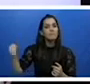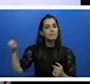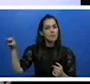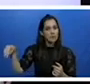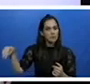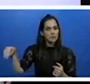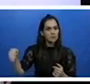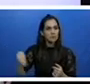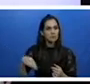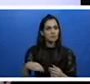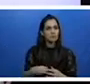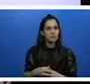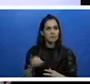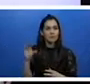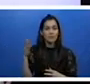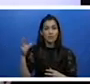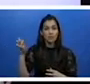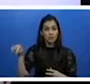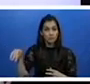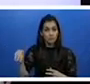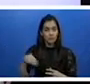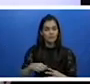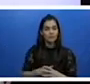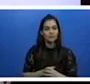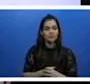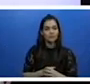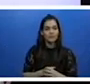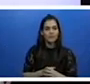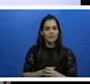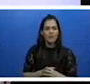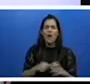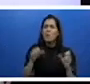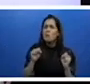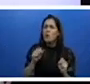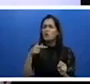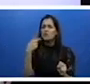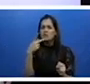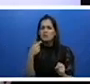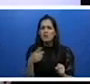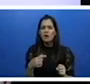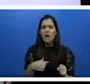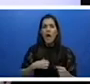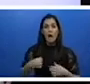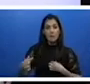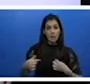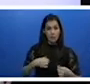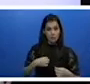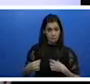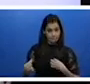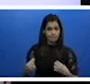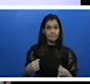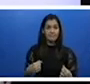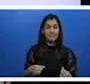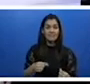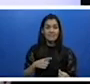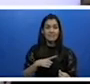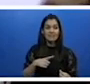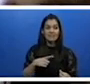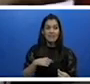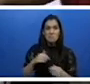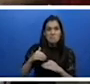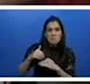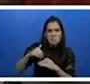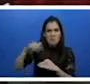210 centímetros. Pode-se dizer que algumas penas da arpia têm mais de meio metro de